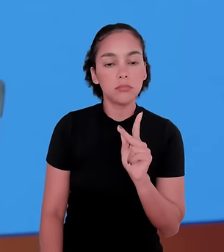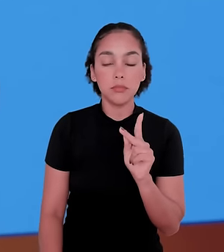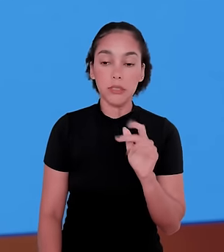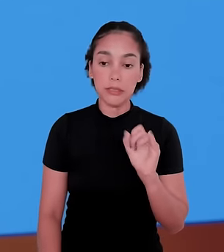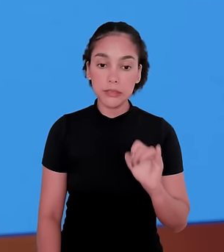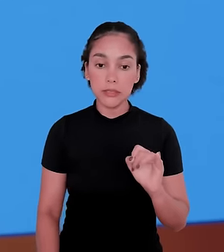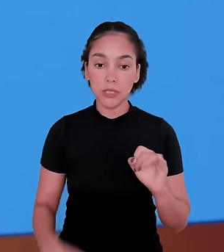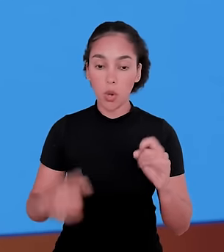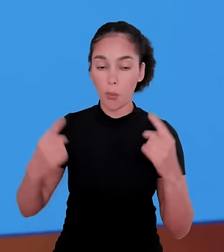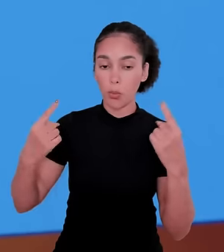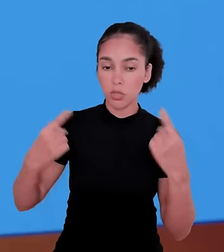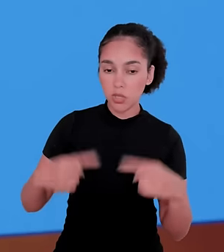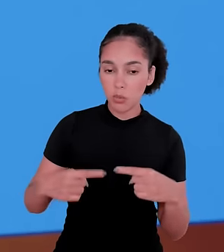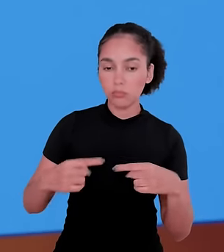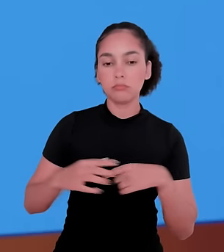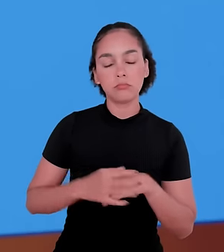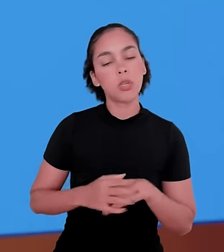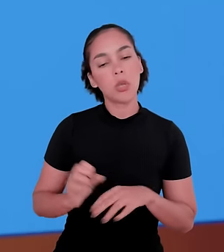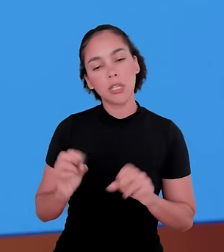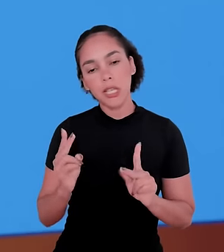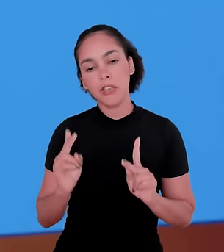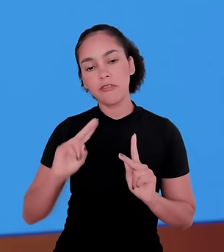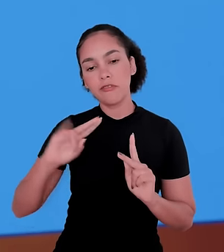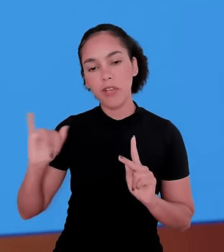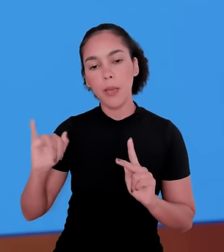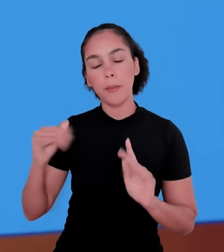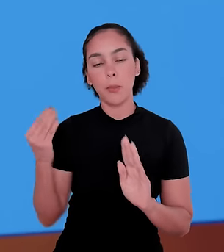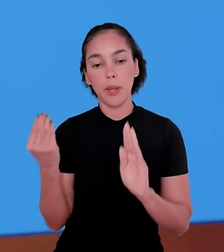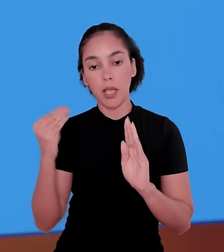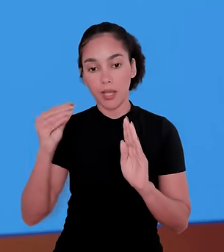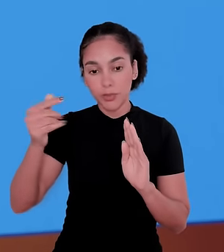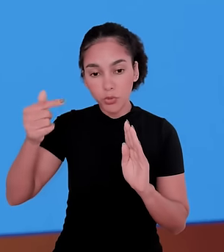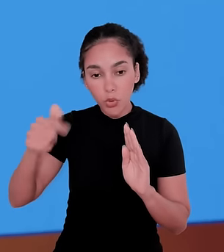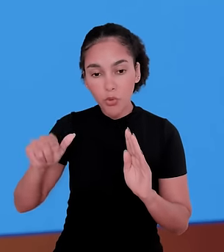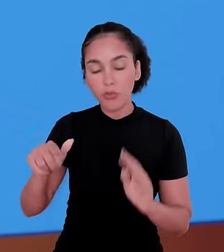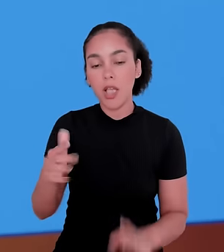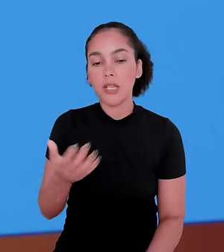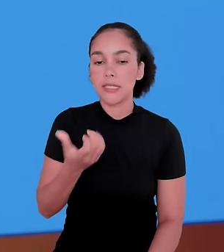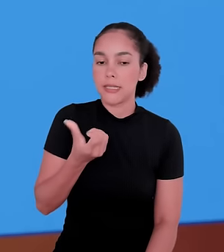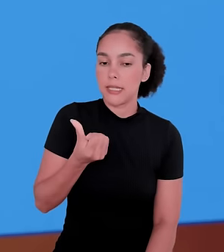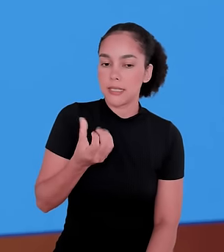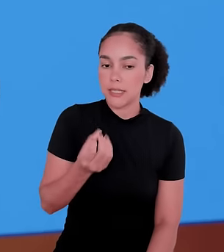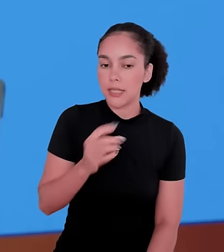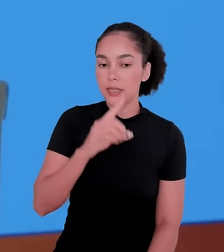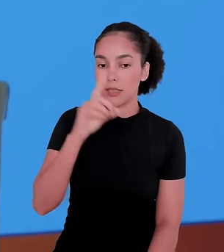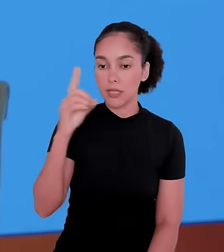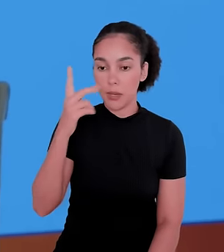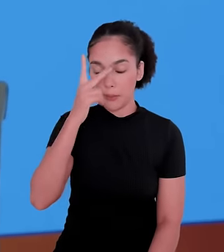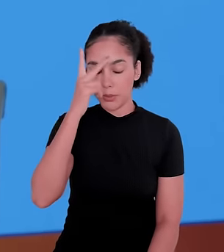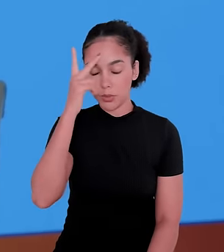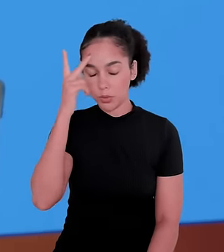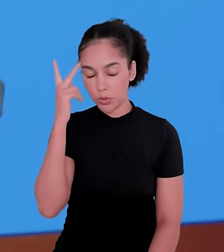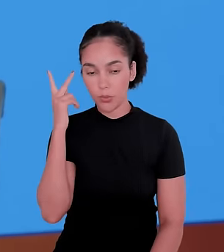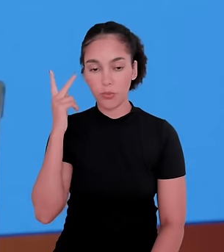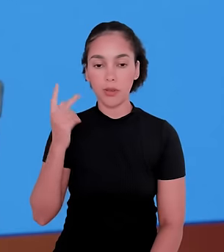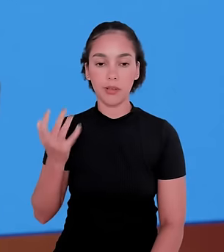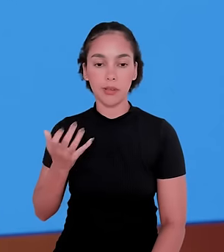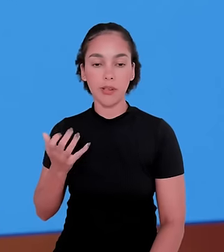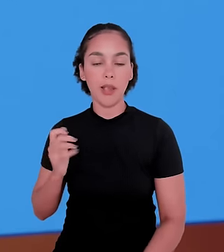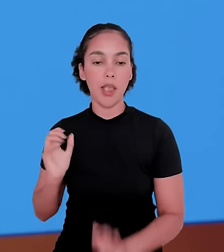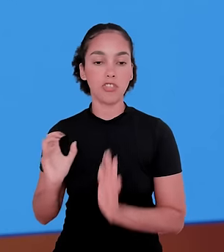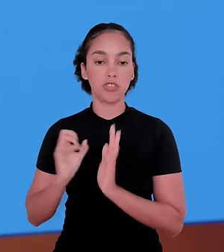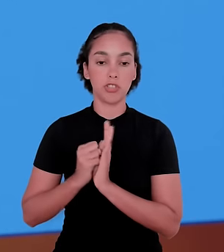uma oposição novamente vai ser publicado e novamente são 60 dias que a pessoa que tá depositando né o